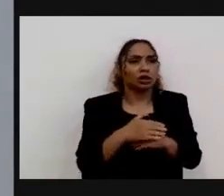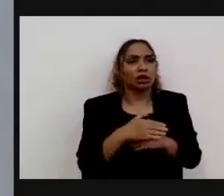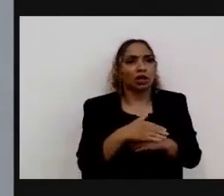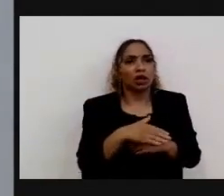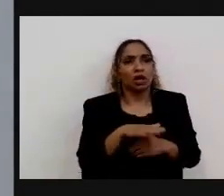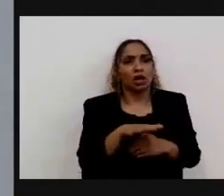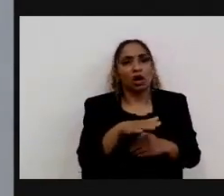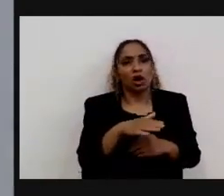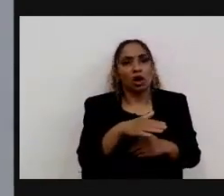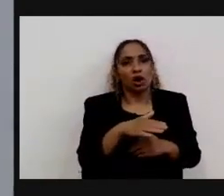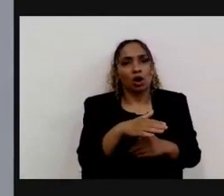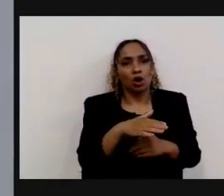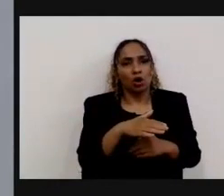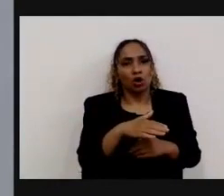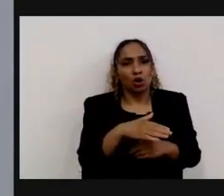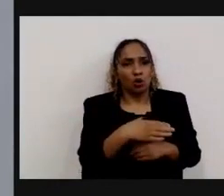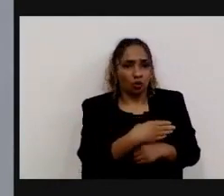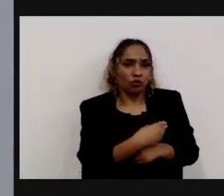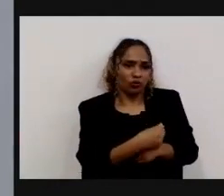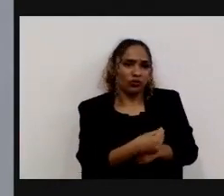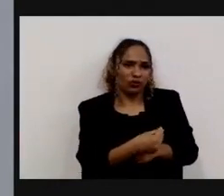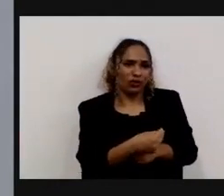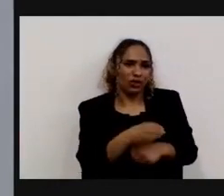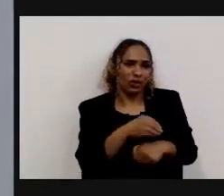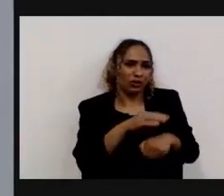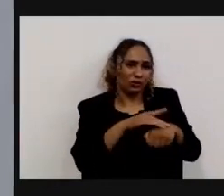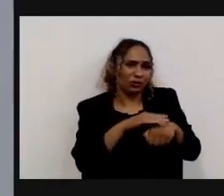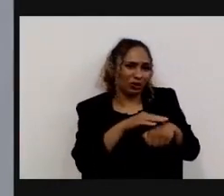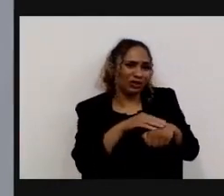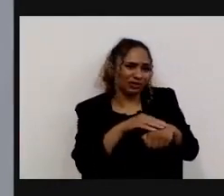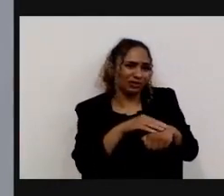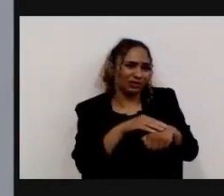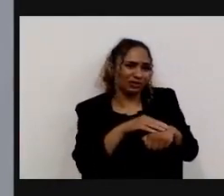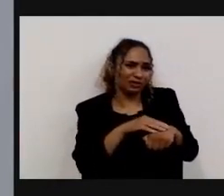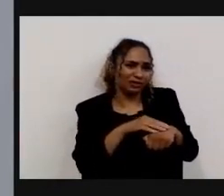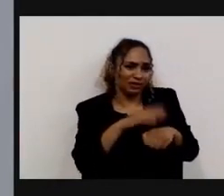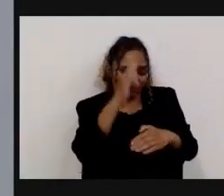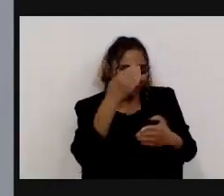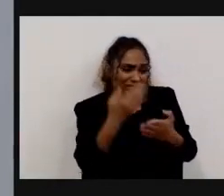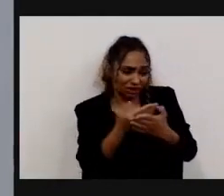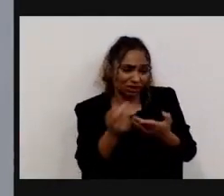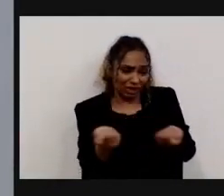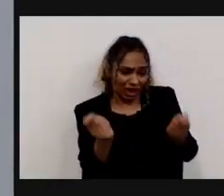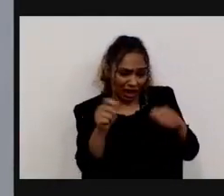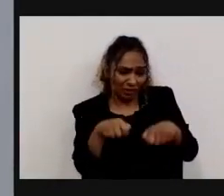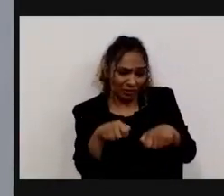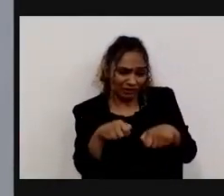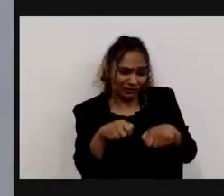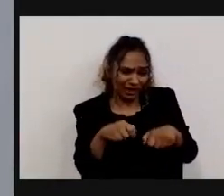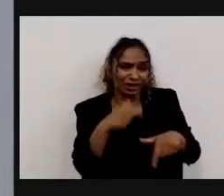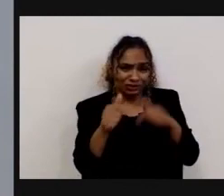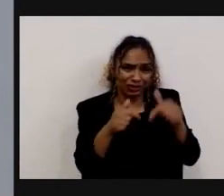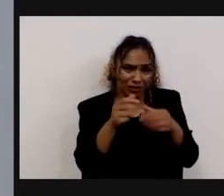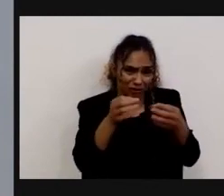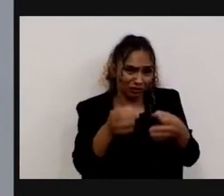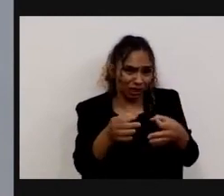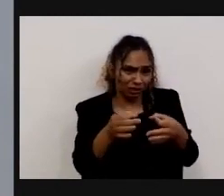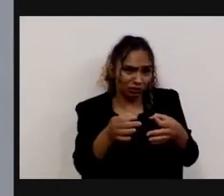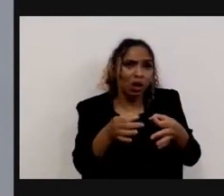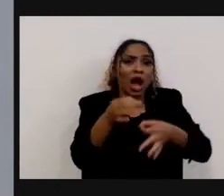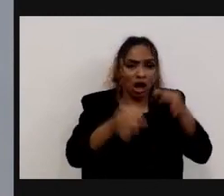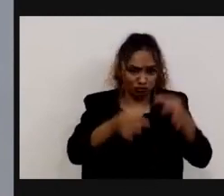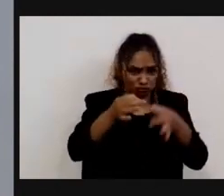com o filho adolescente com bulimia você acha que ela é empregado do jeito que ela tinha o potencial para entregar e seria realmente